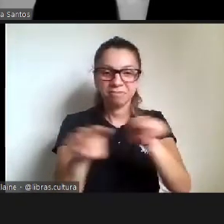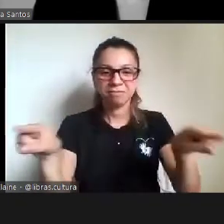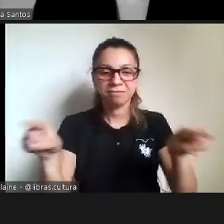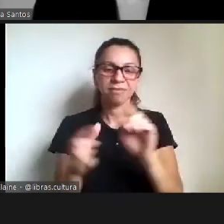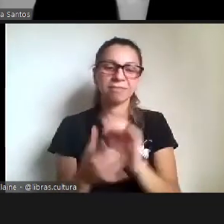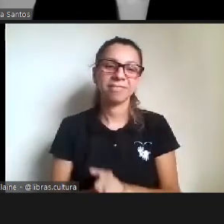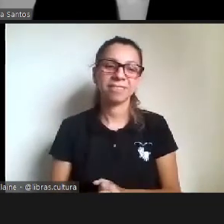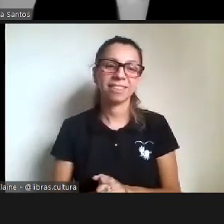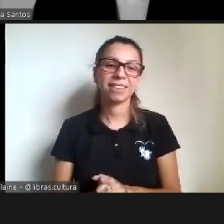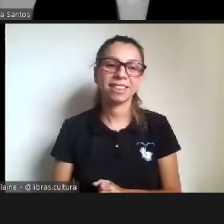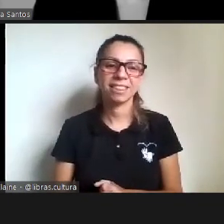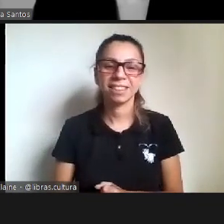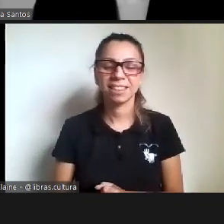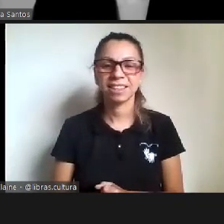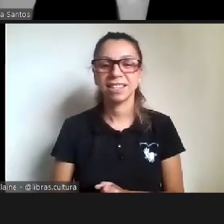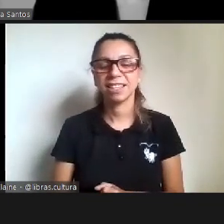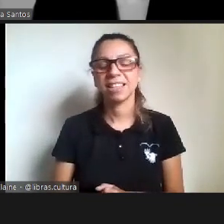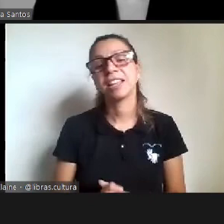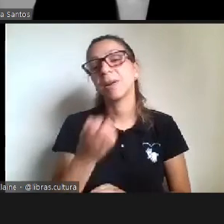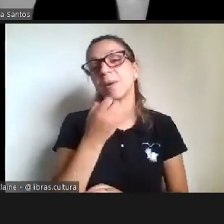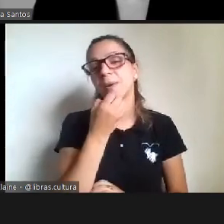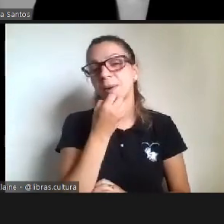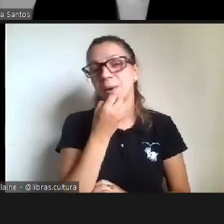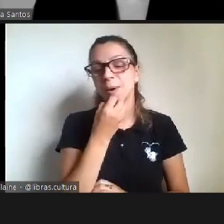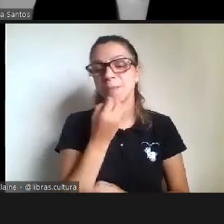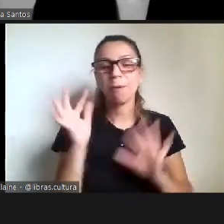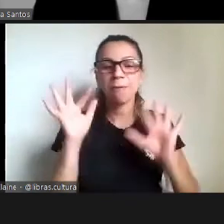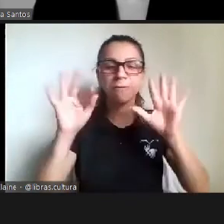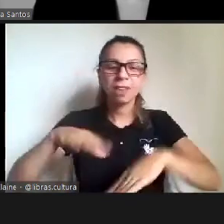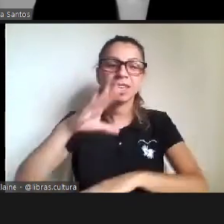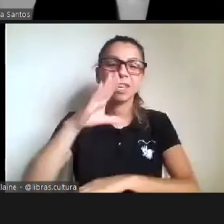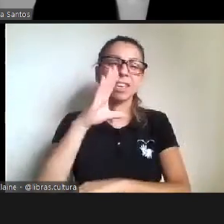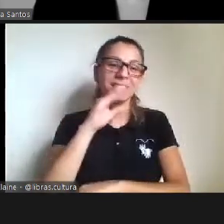Beijo, bom fim de sábado e bom final de semana pra gente.